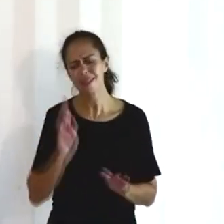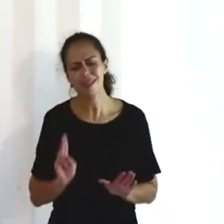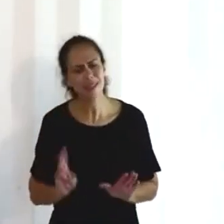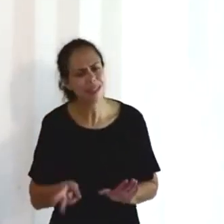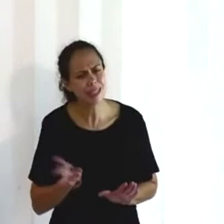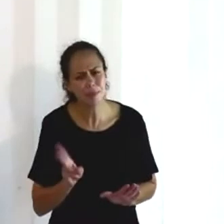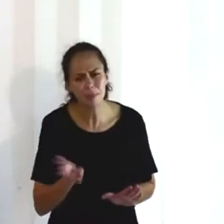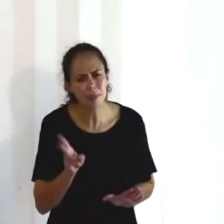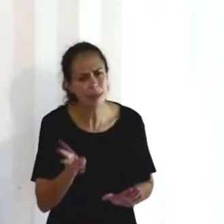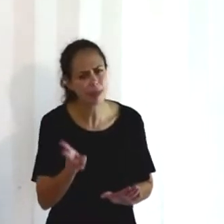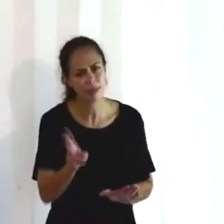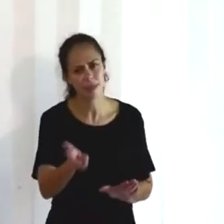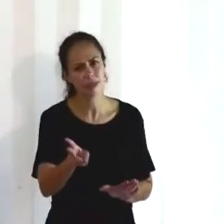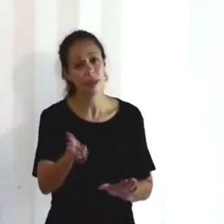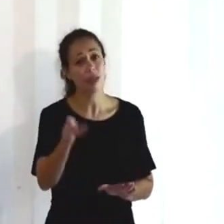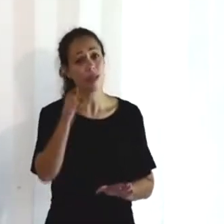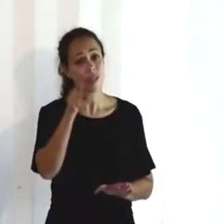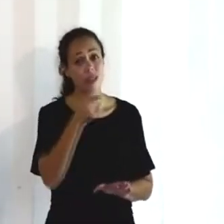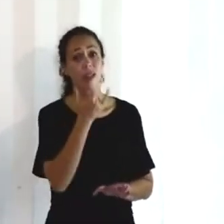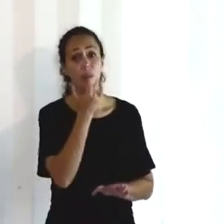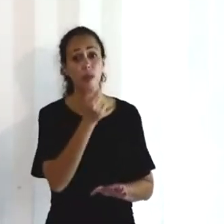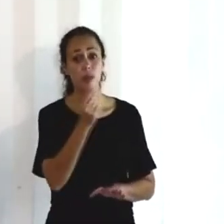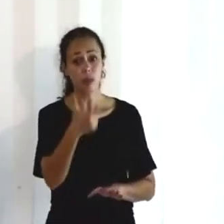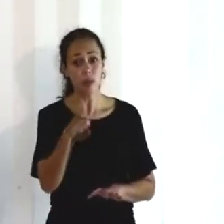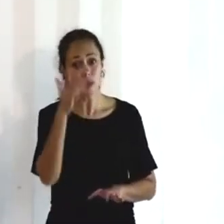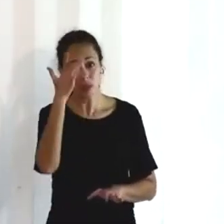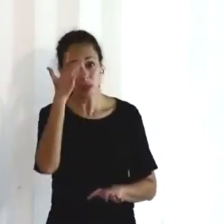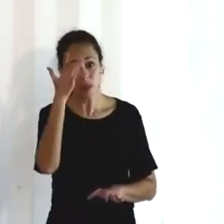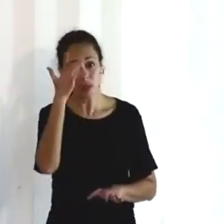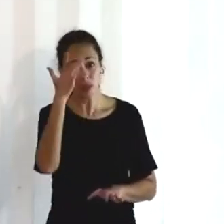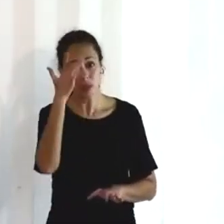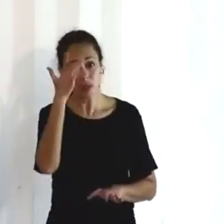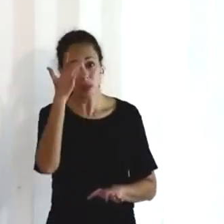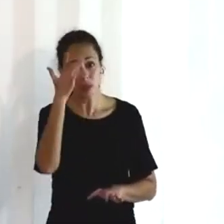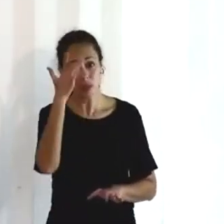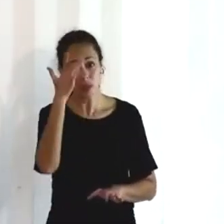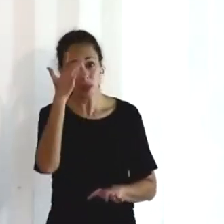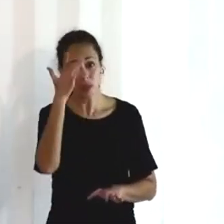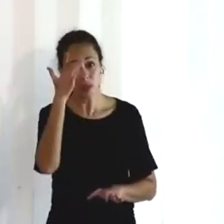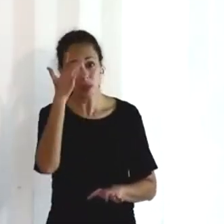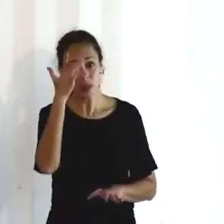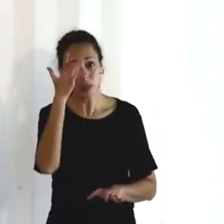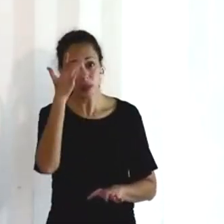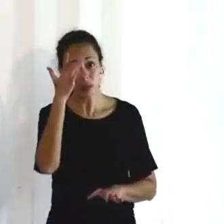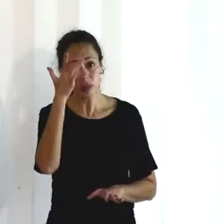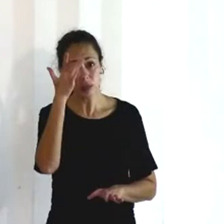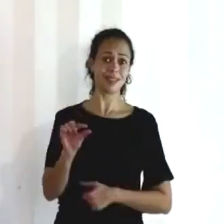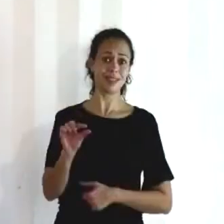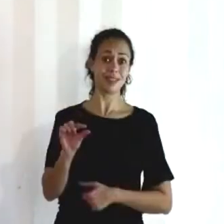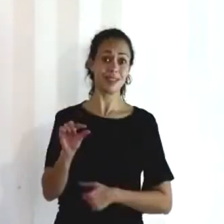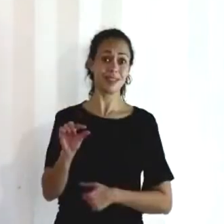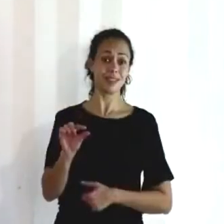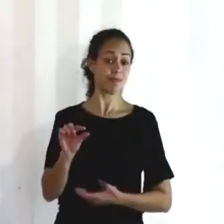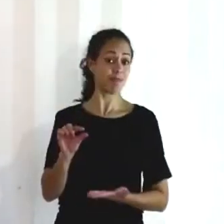pouco porque fomos perdoados no muito é a consciência que nós deveríamos ter, que devemos ter.